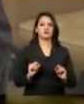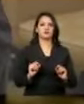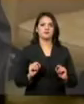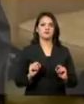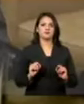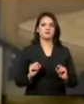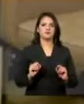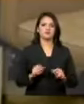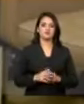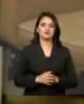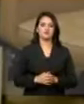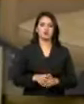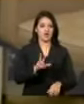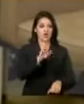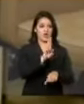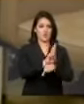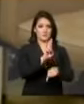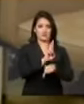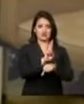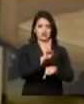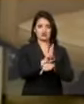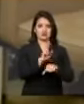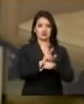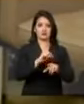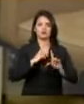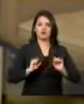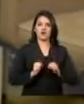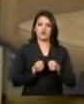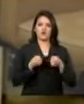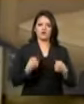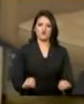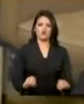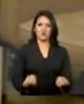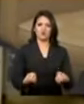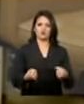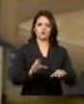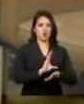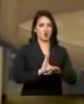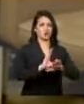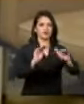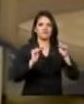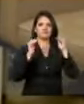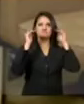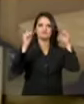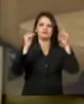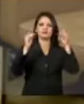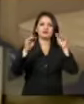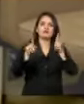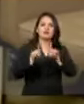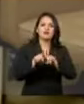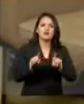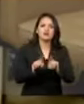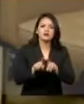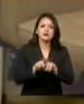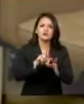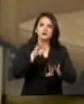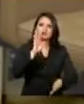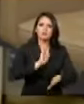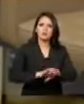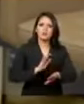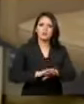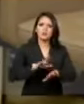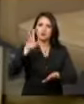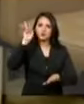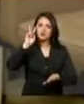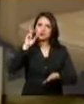que em nome da força normativa da Constituição, em nome da afirmação histórica das